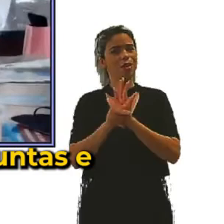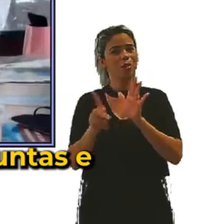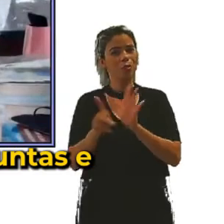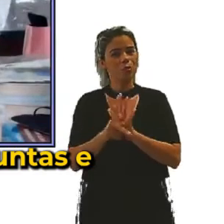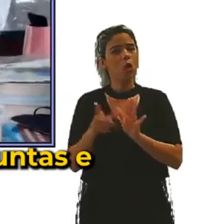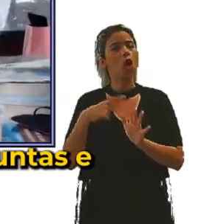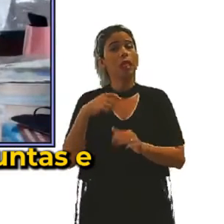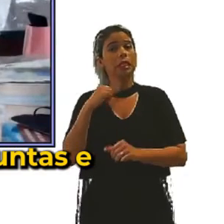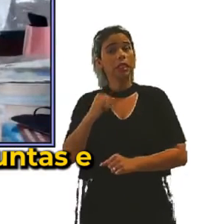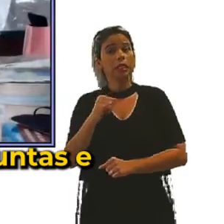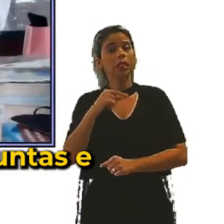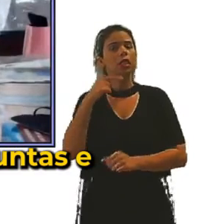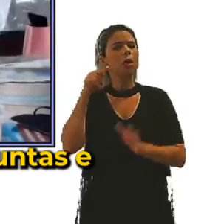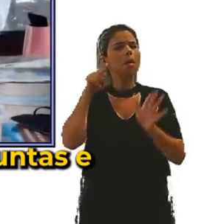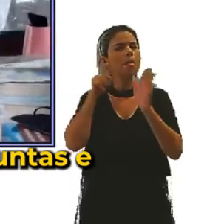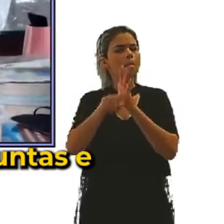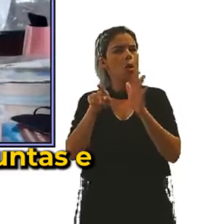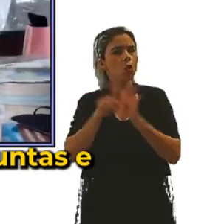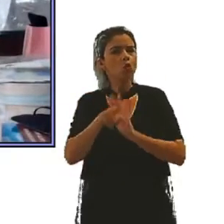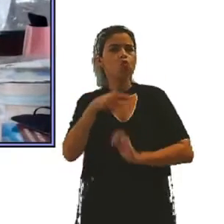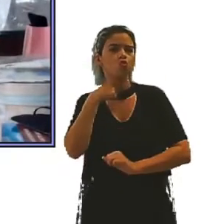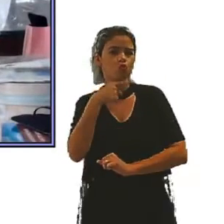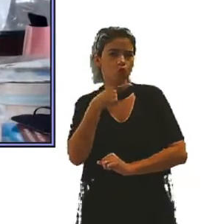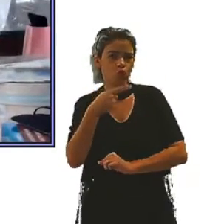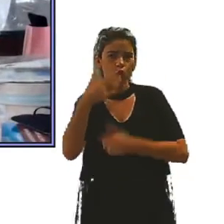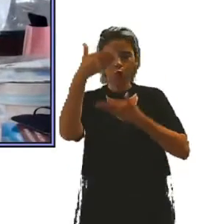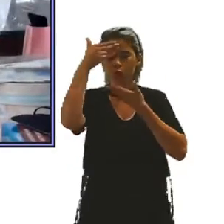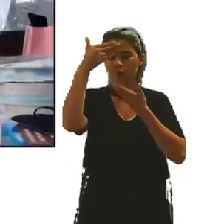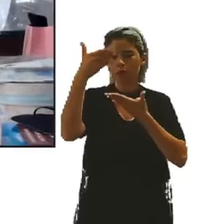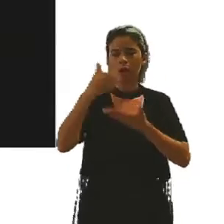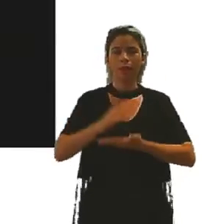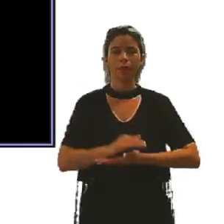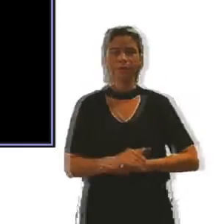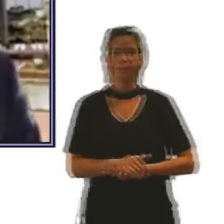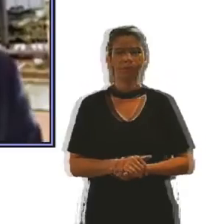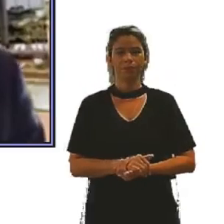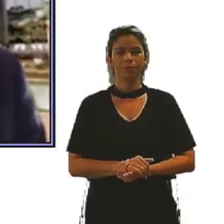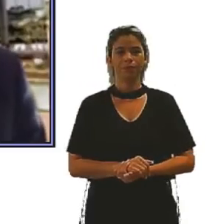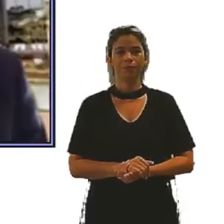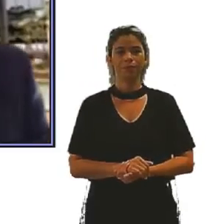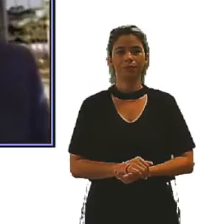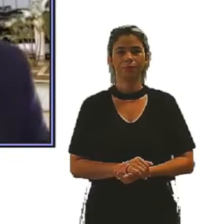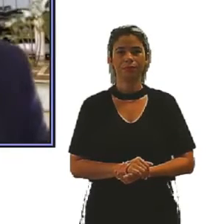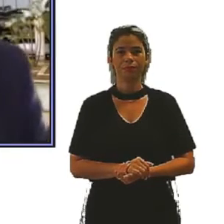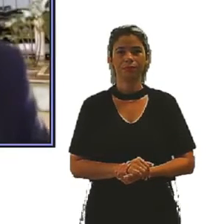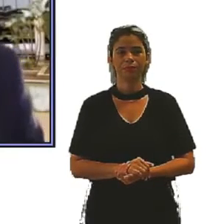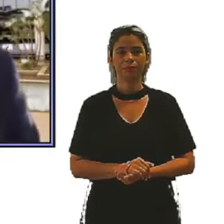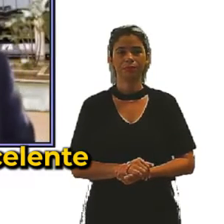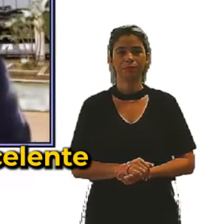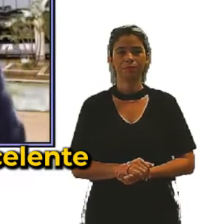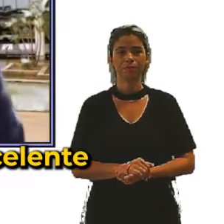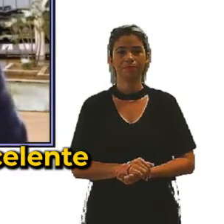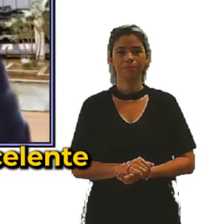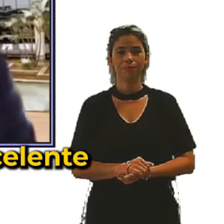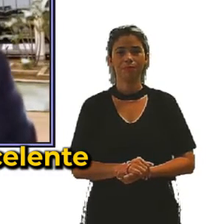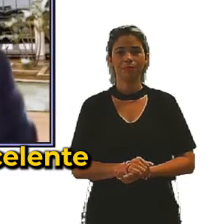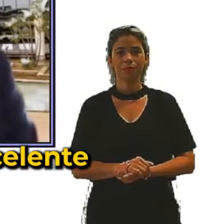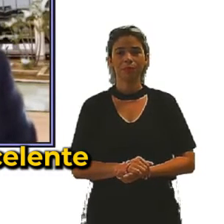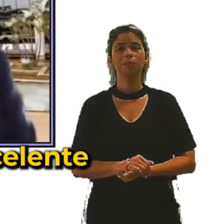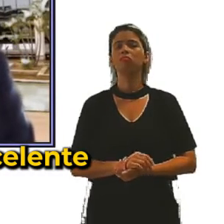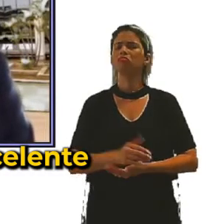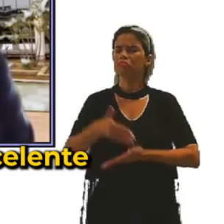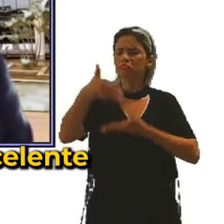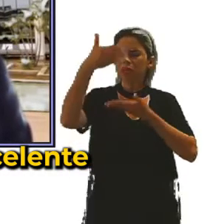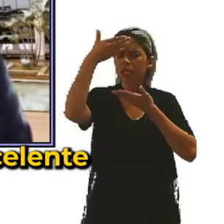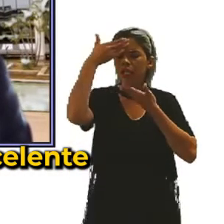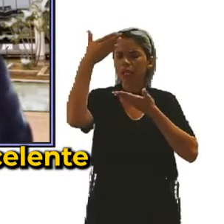as eventuais perguntas e dúvidas. Muito obrigada. Olá. Nós agradecemos,